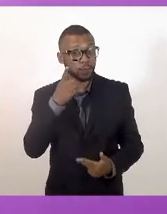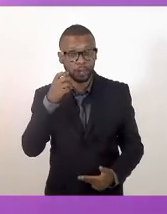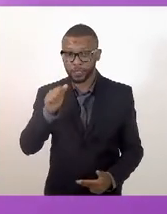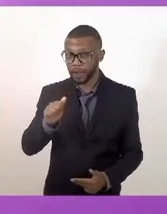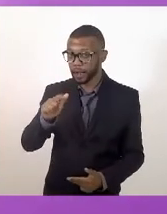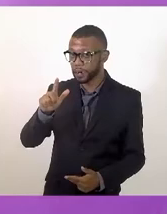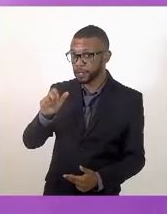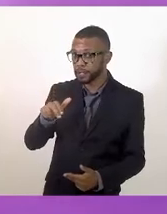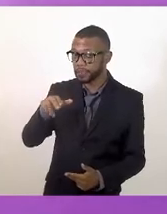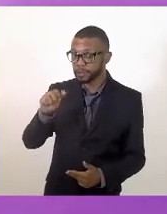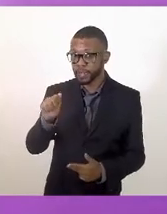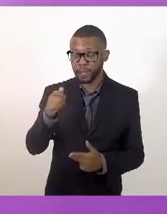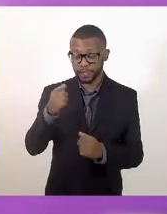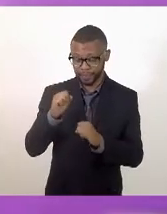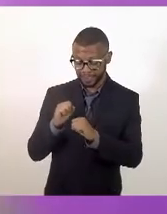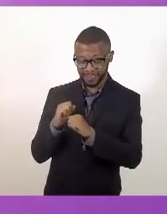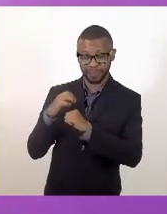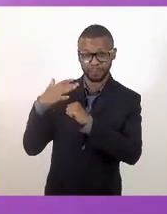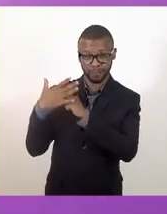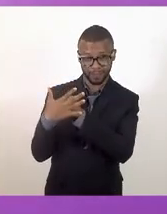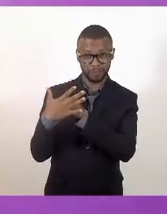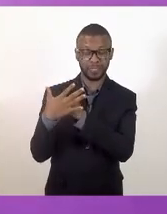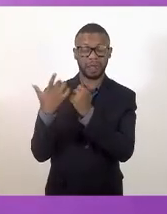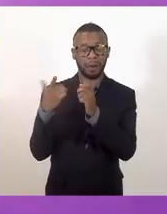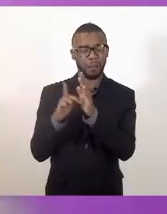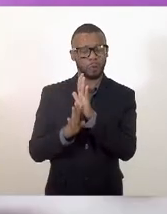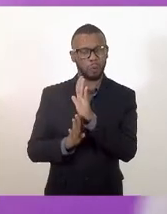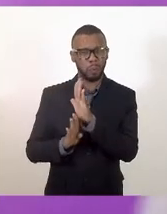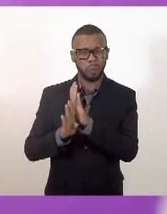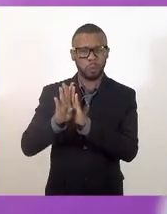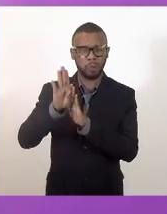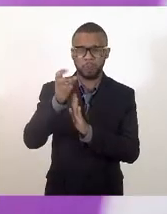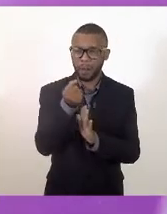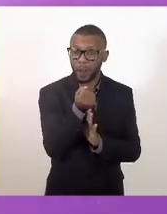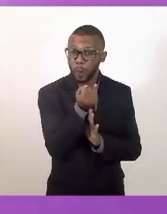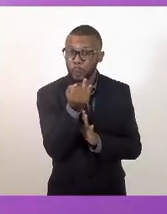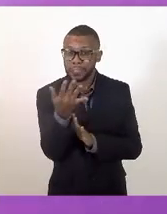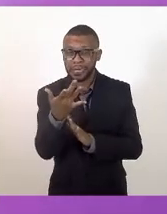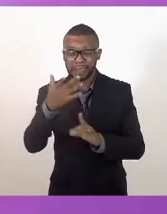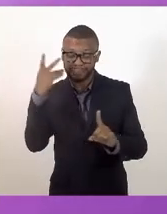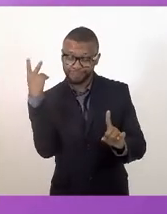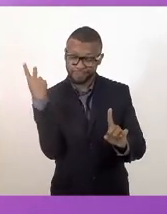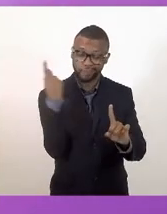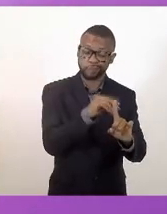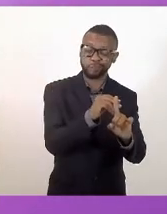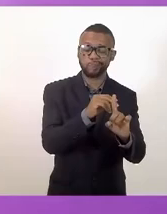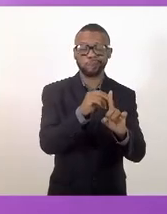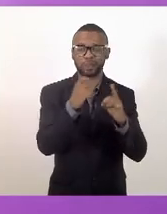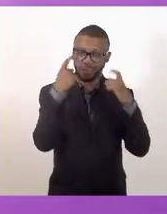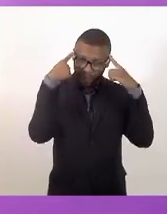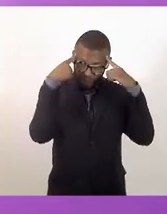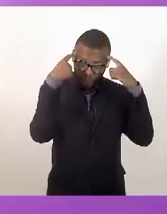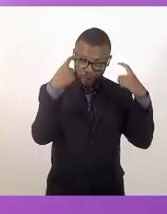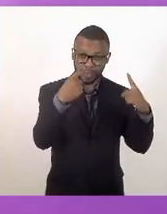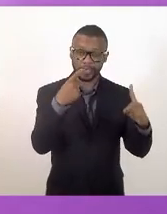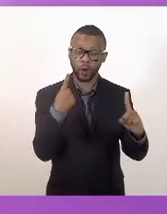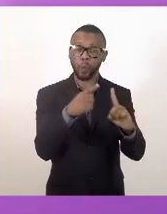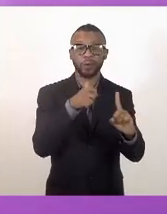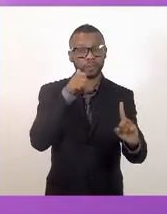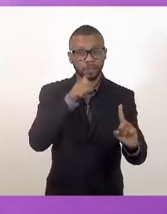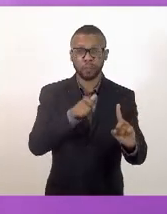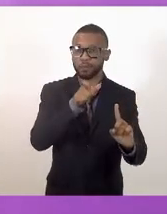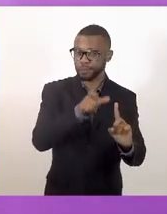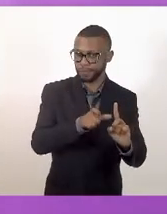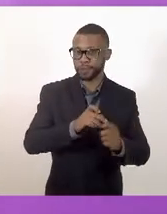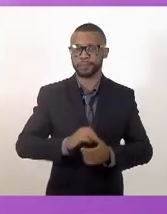pandemia aumentou, né, em centenas de vezes a violência contra a